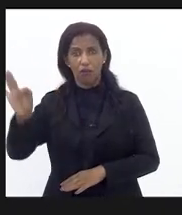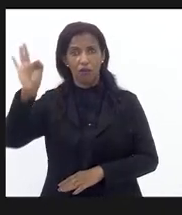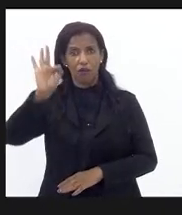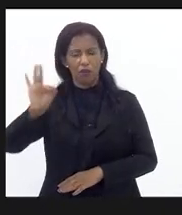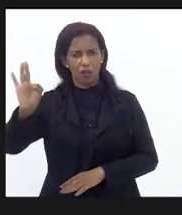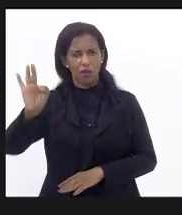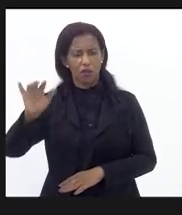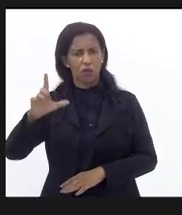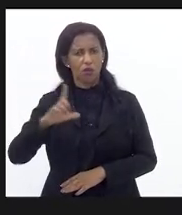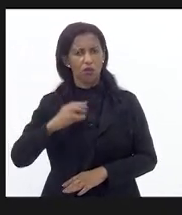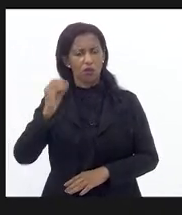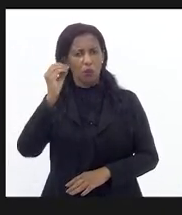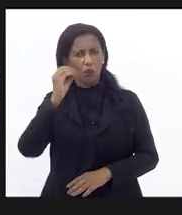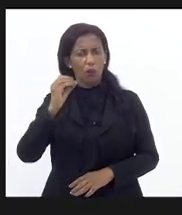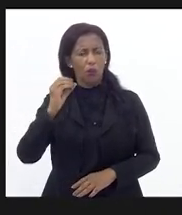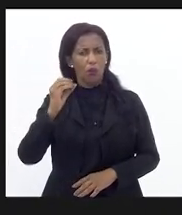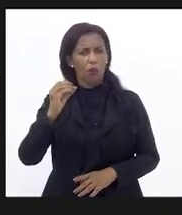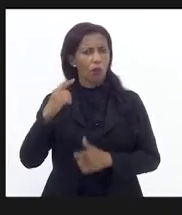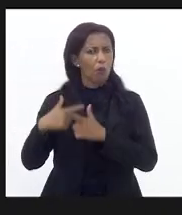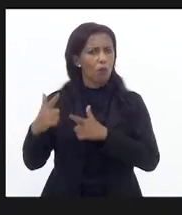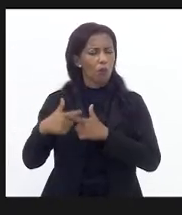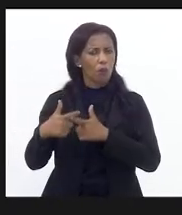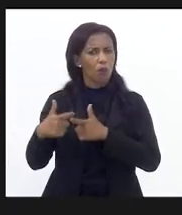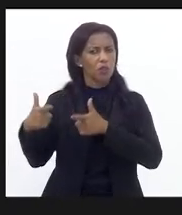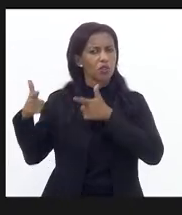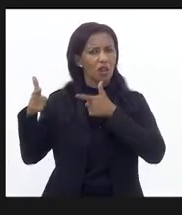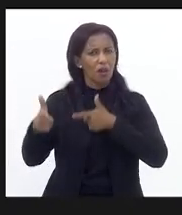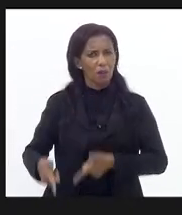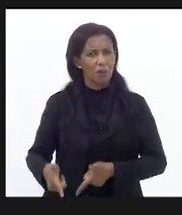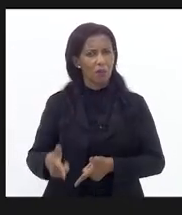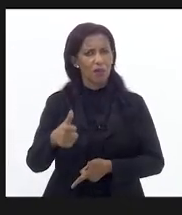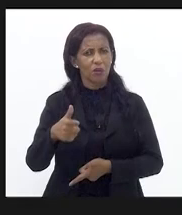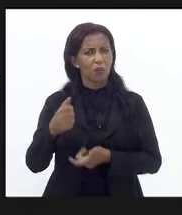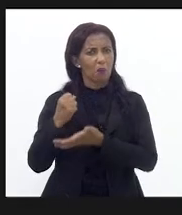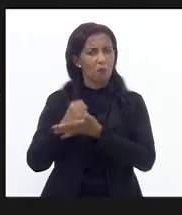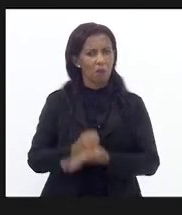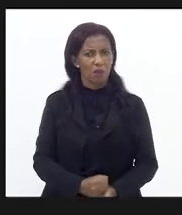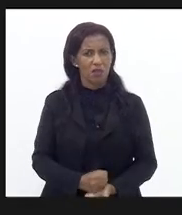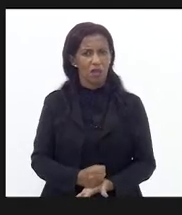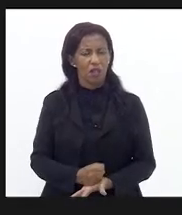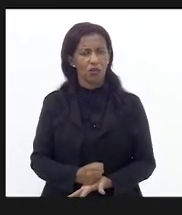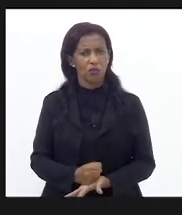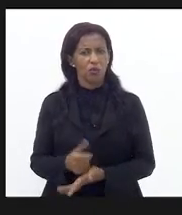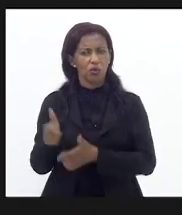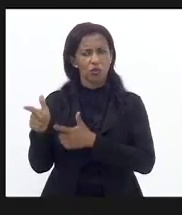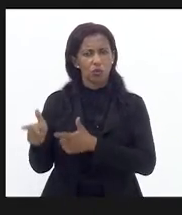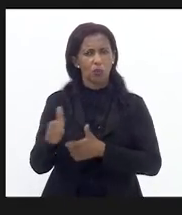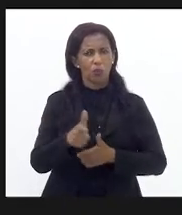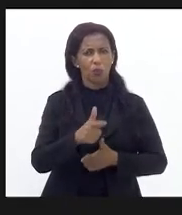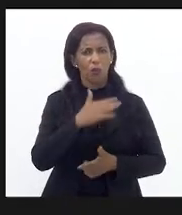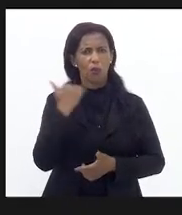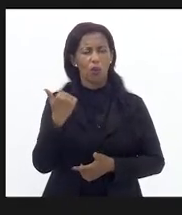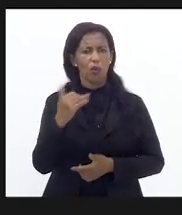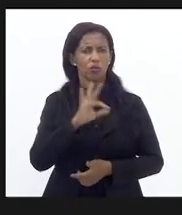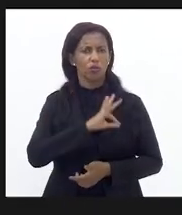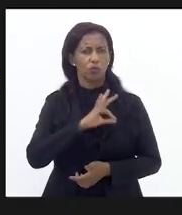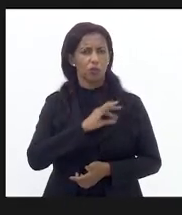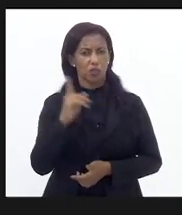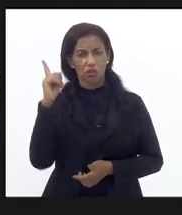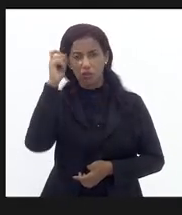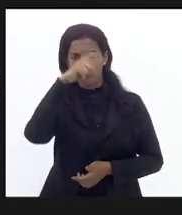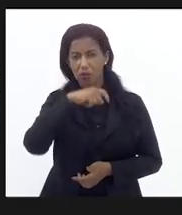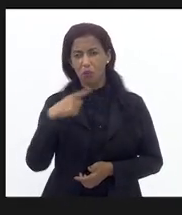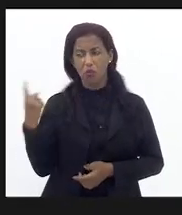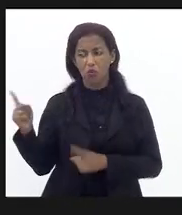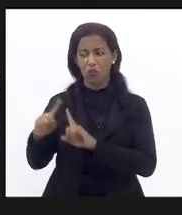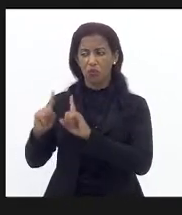há uma cultura há anos de armamento pesado de caça a policiais né dificilmente um outro servidor